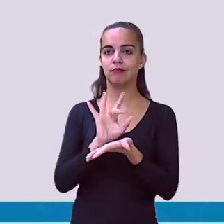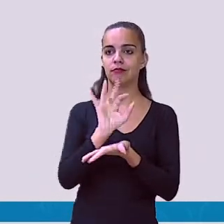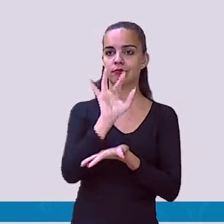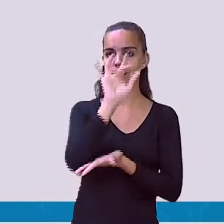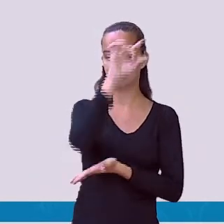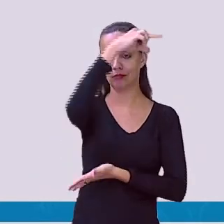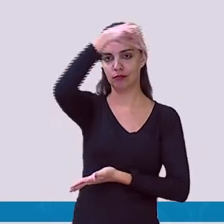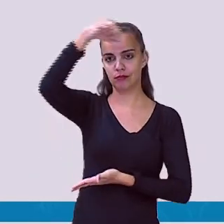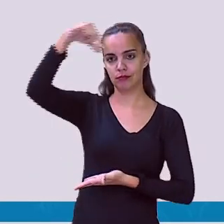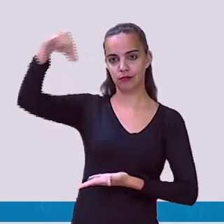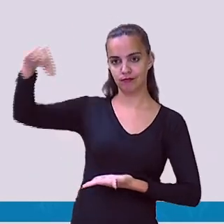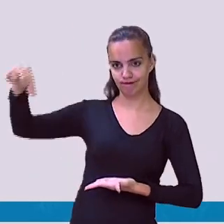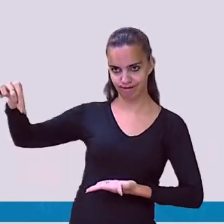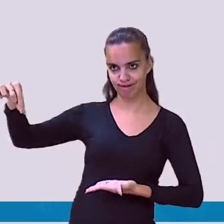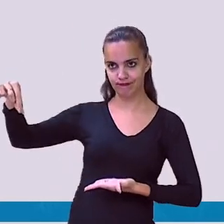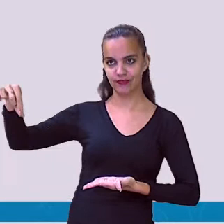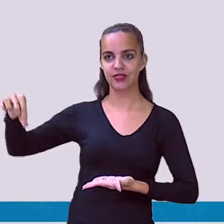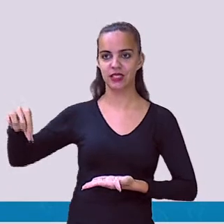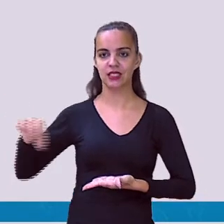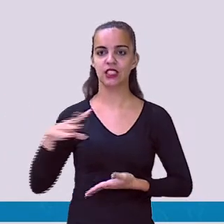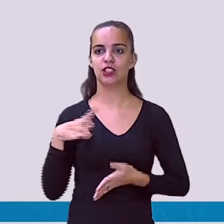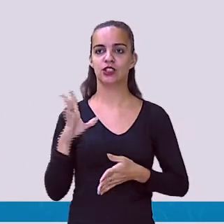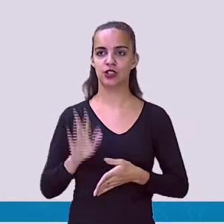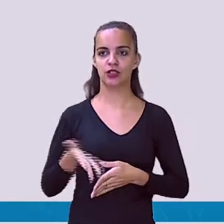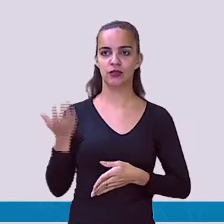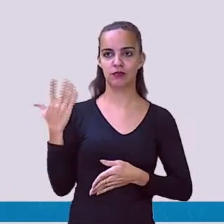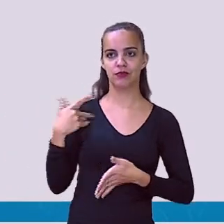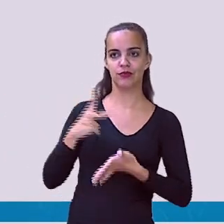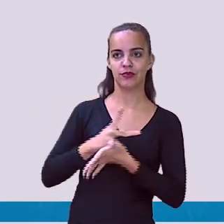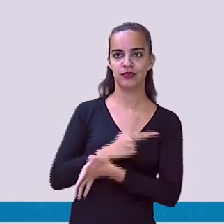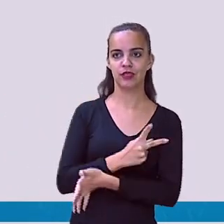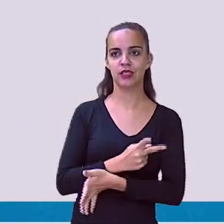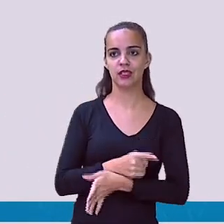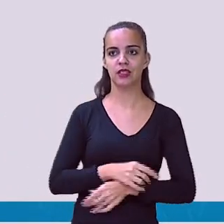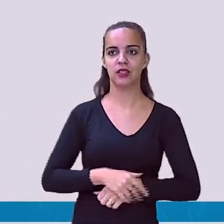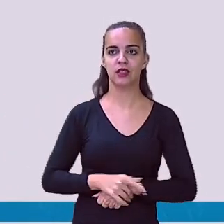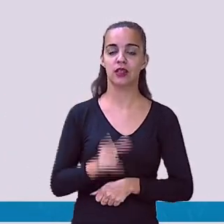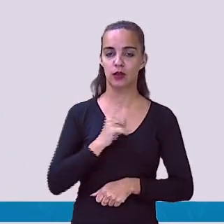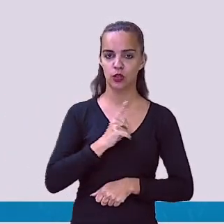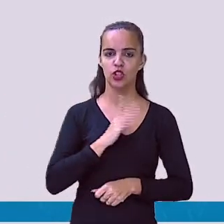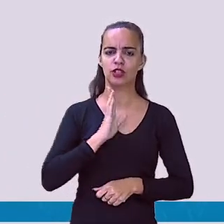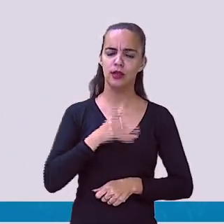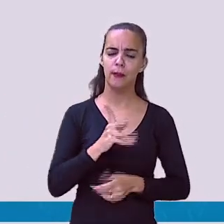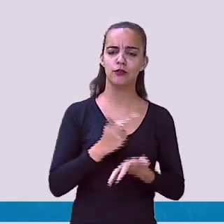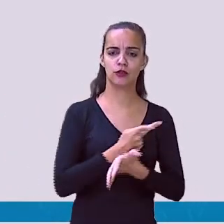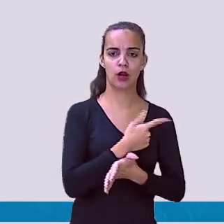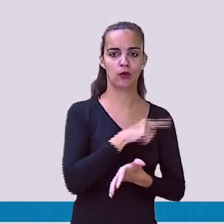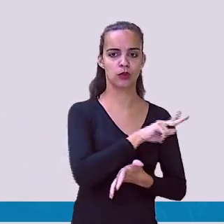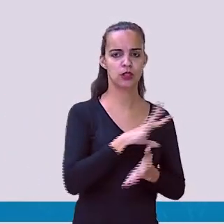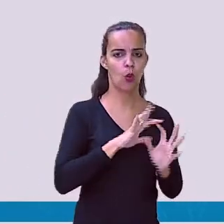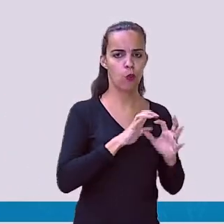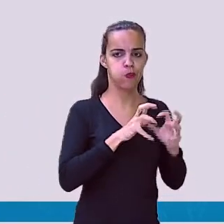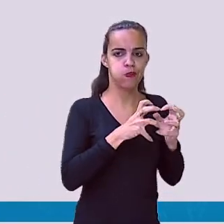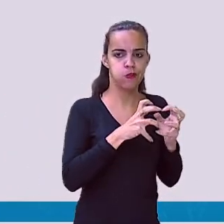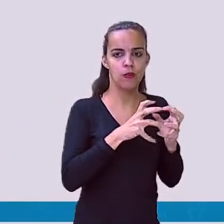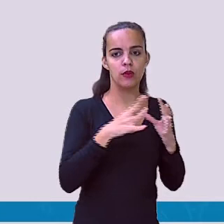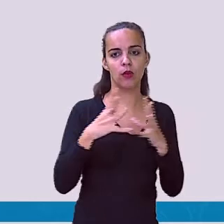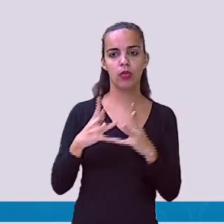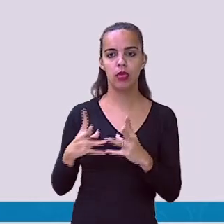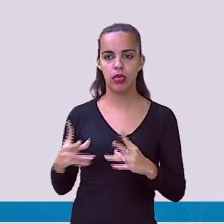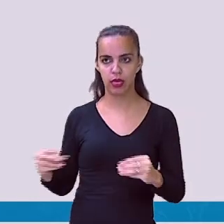destilação simples. Aconteceu também entre um sólido e um líquido, tá?